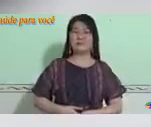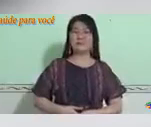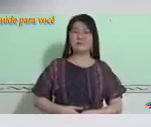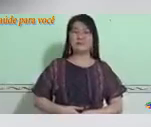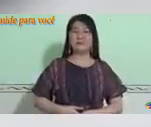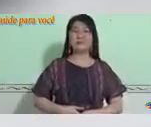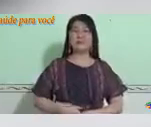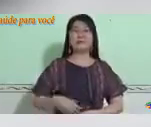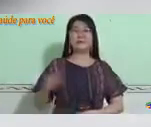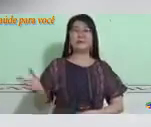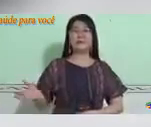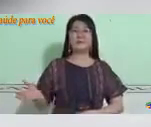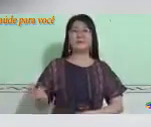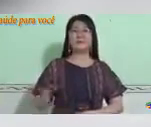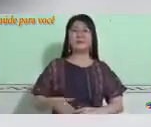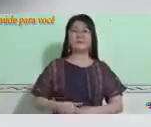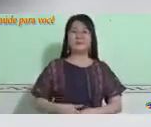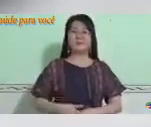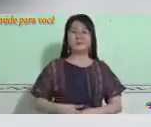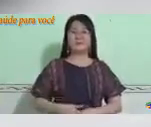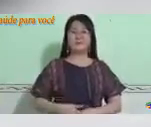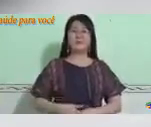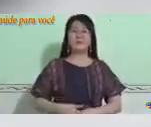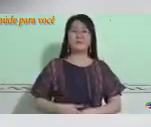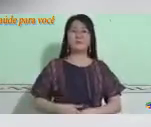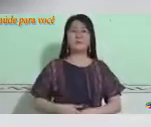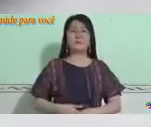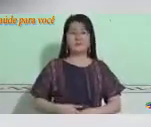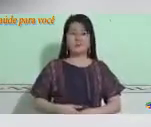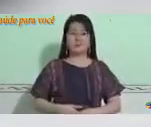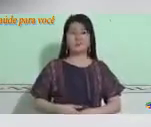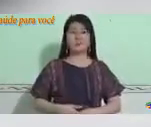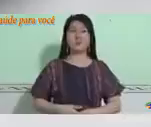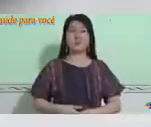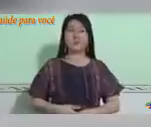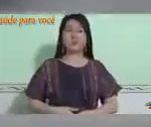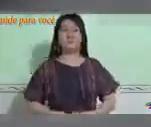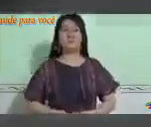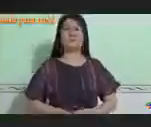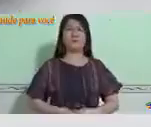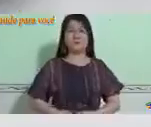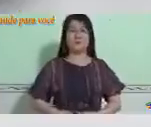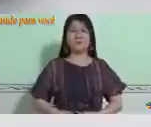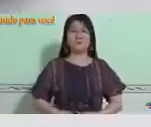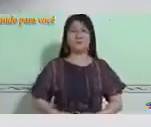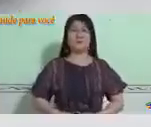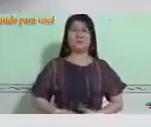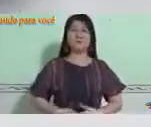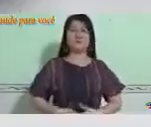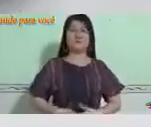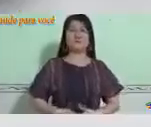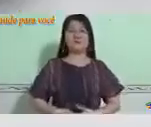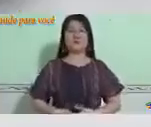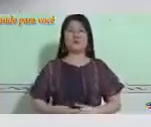Em casos mais raros, mesmo após a curetagem, as células anormais podem permanecer no útero e dar origem a um